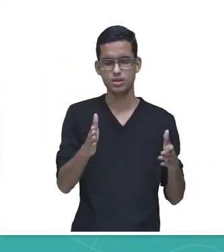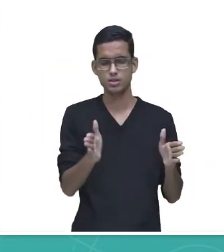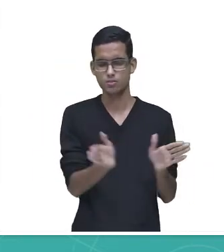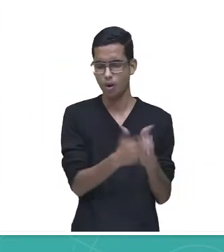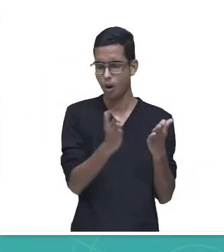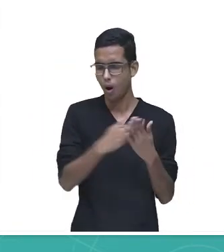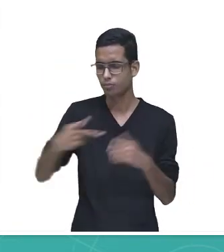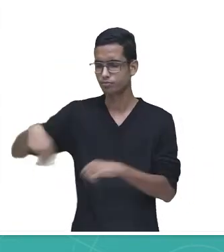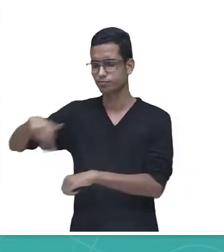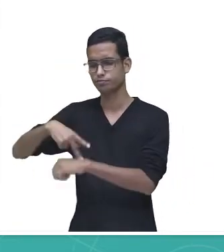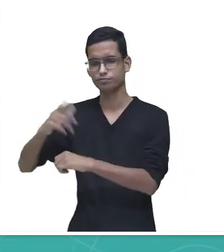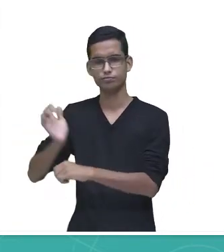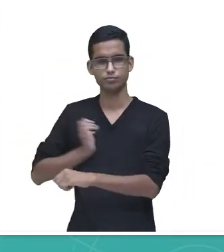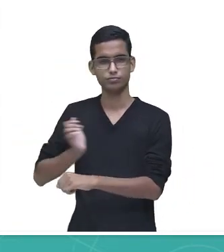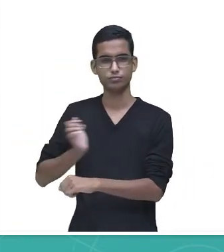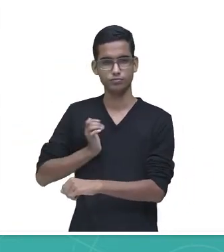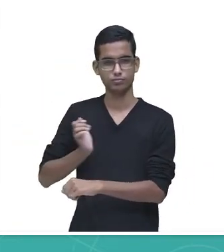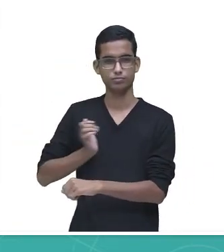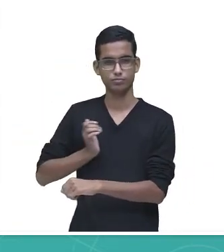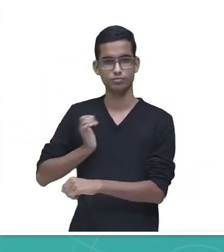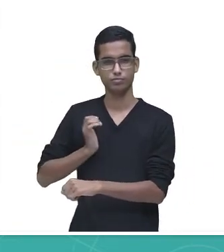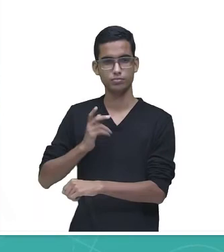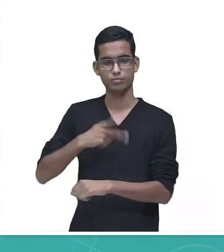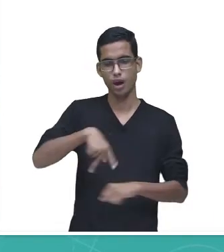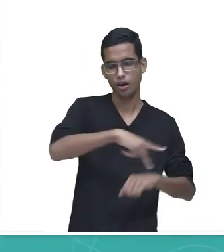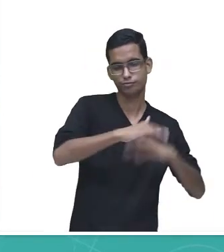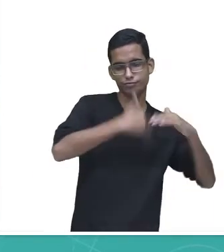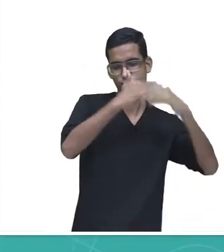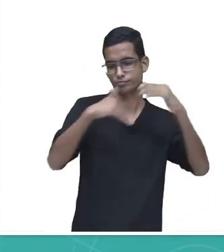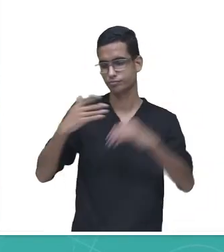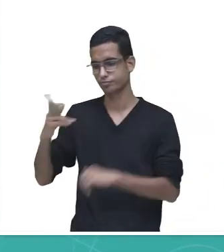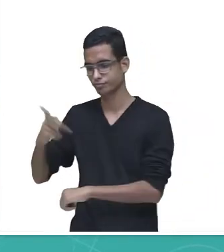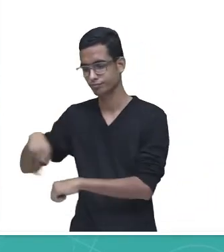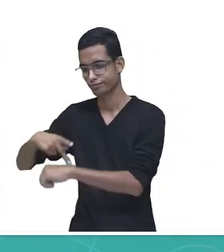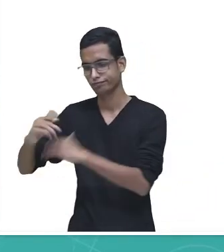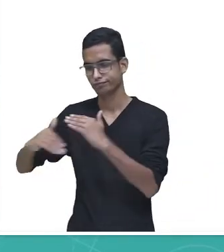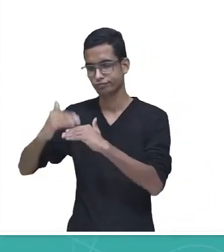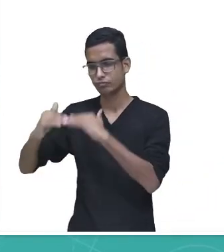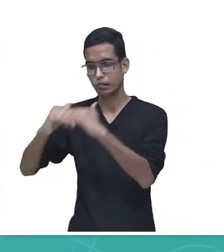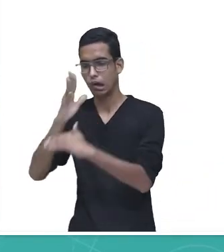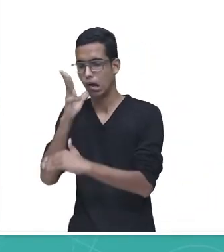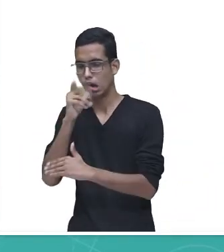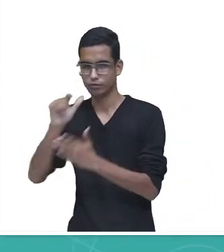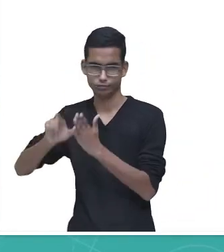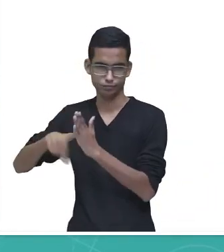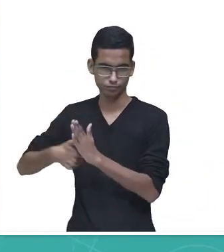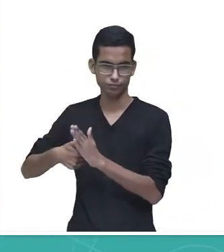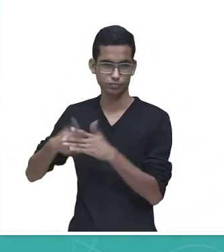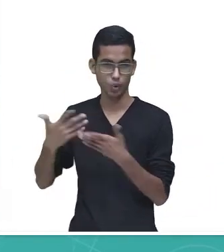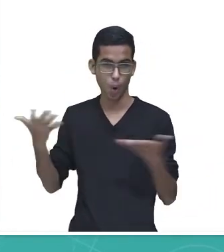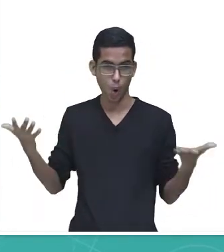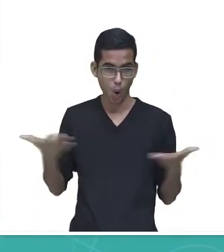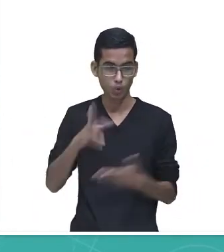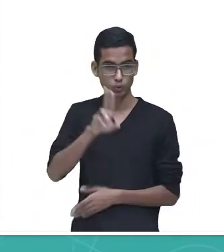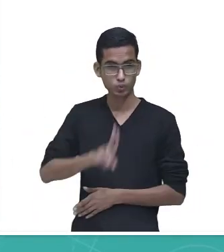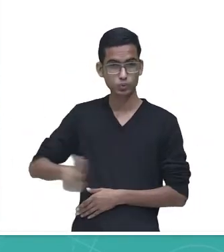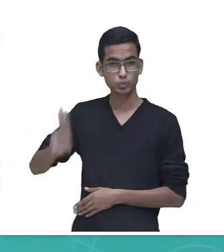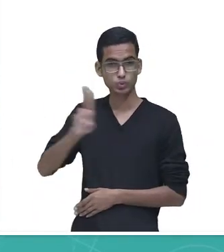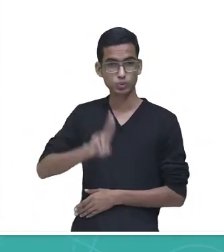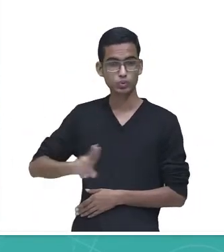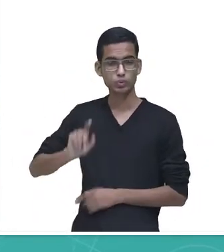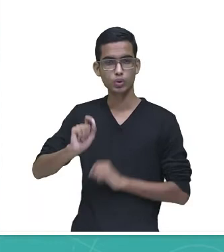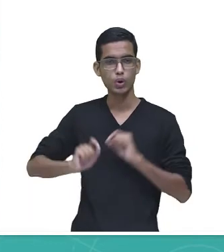Países desenvolvidos e subdesenvolvidos. Hoje, a classificação mais usada diplomaticamente, ela está falando no